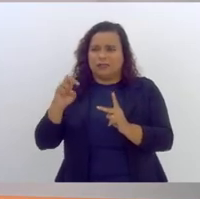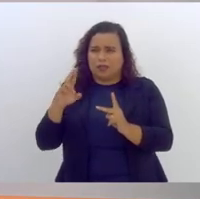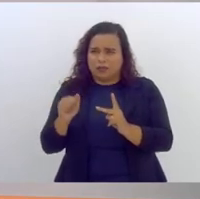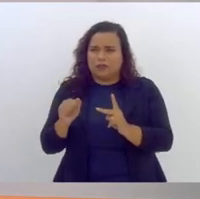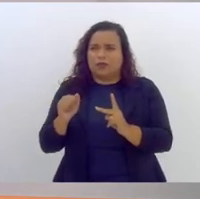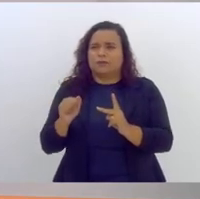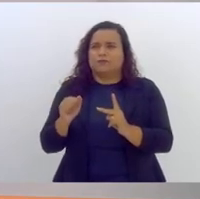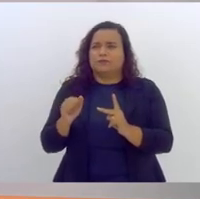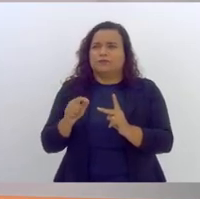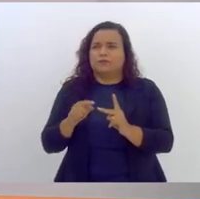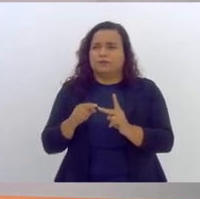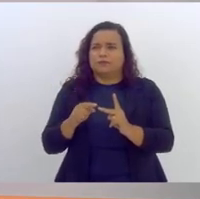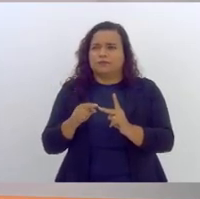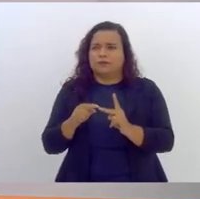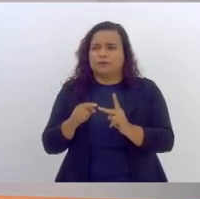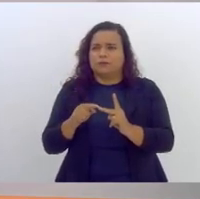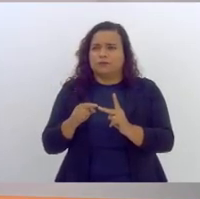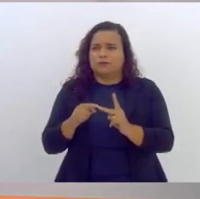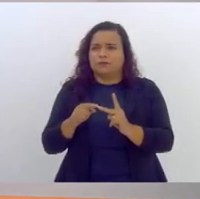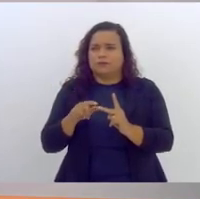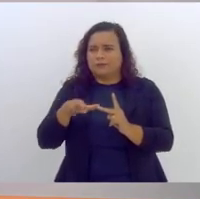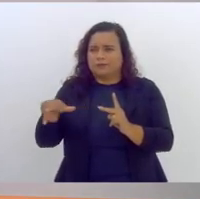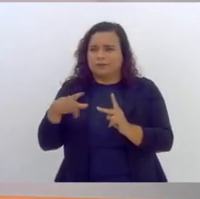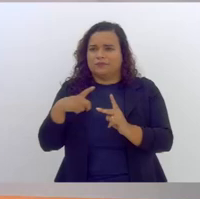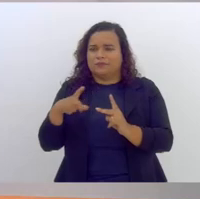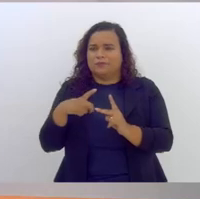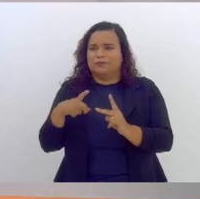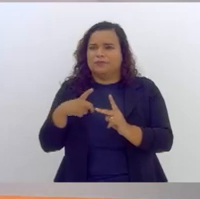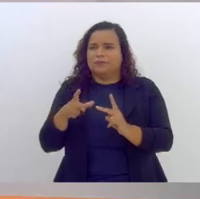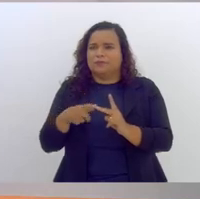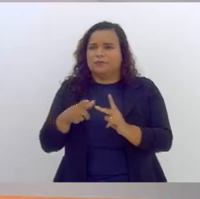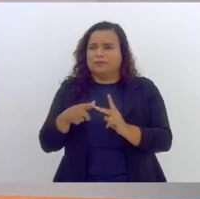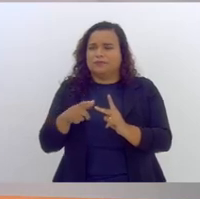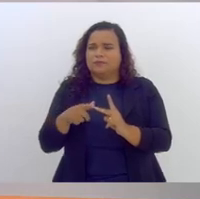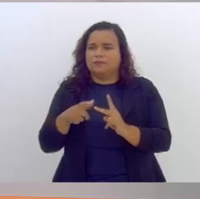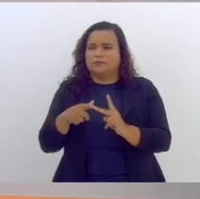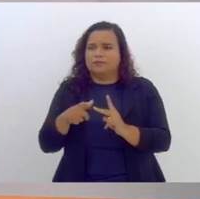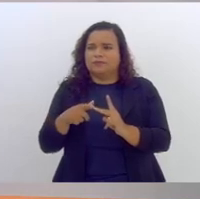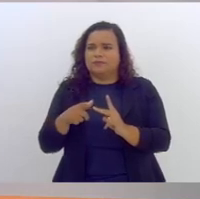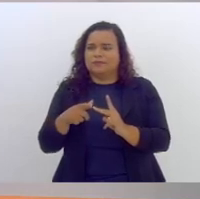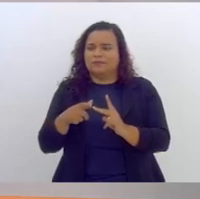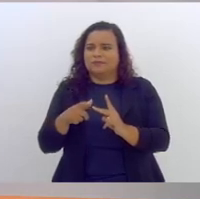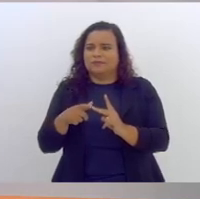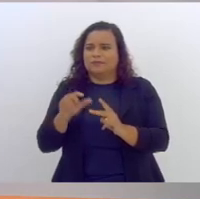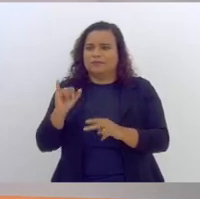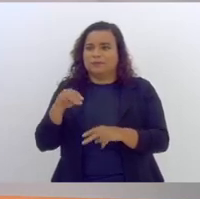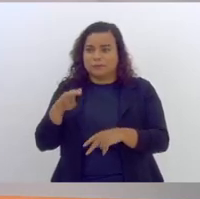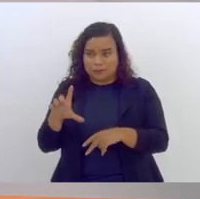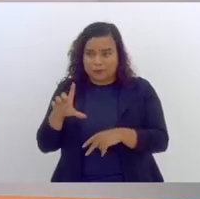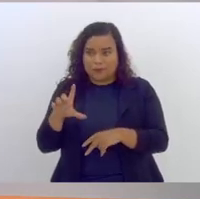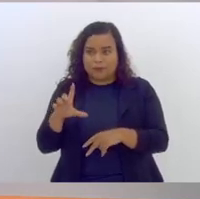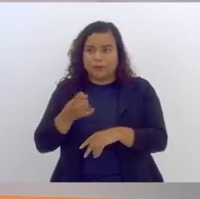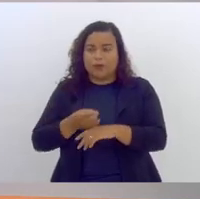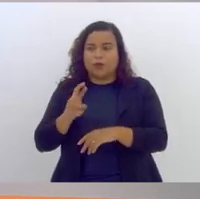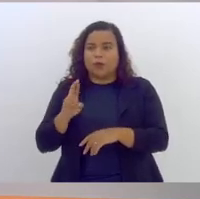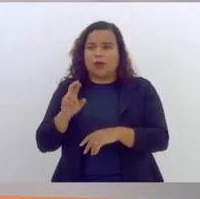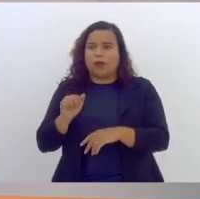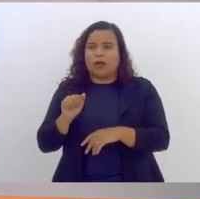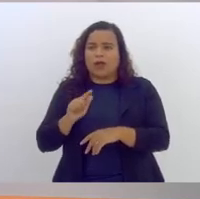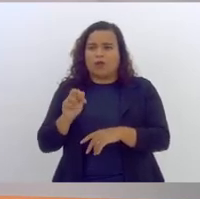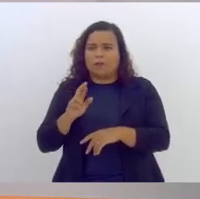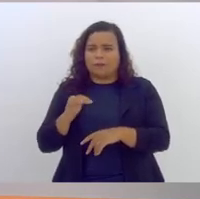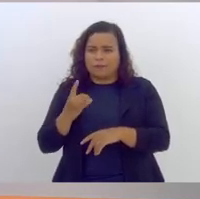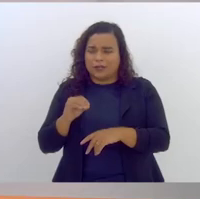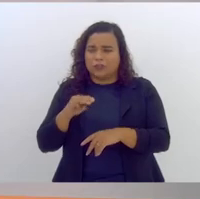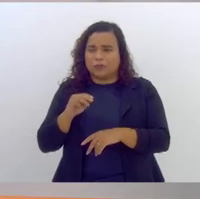as alessandras na verdade né Sempre com a gente IML Doutor Alfredo Maia obrigado